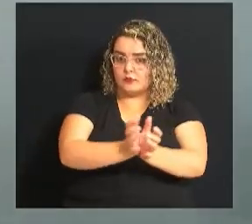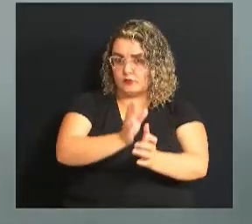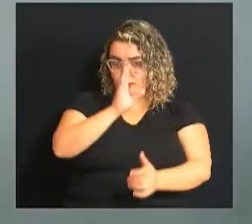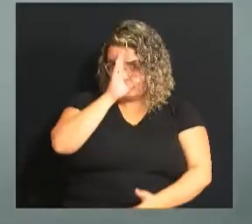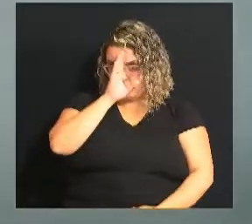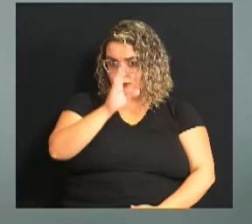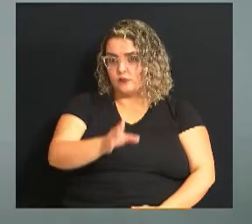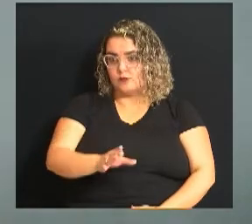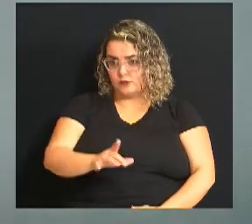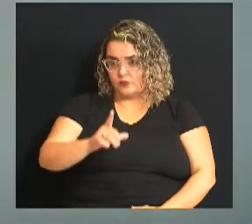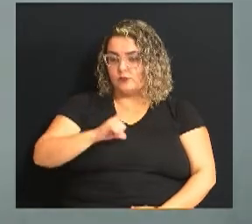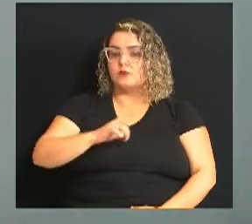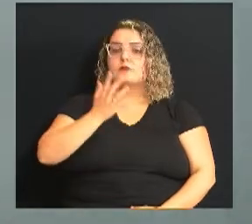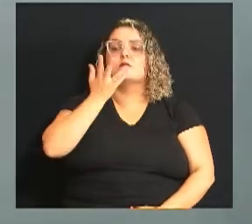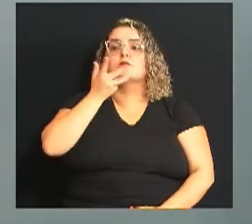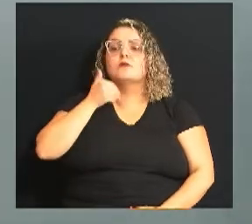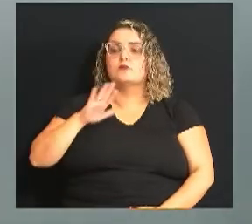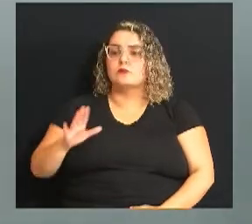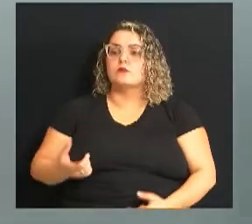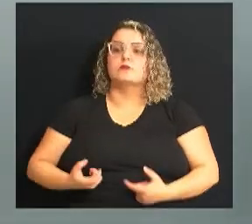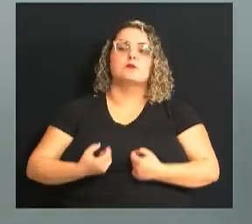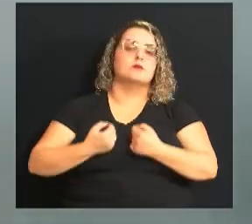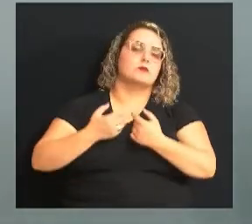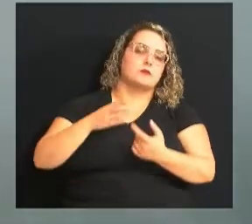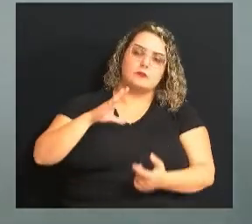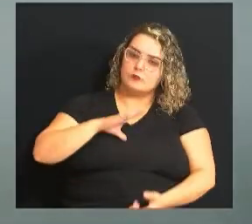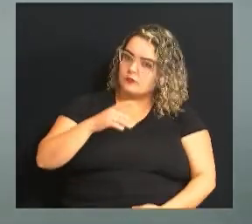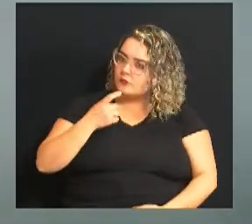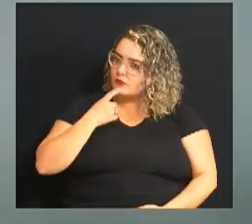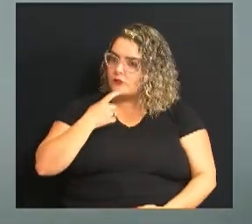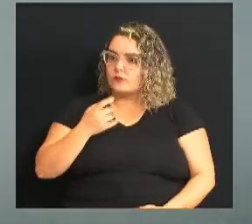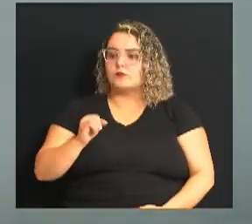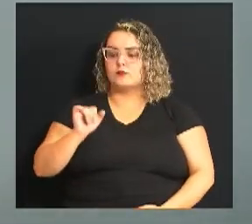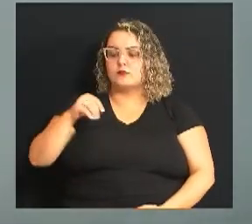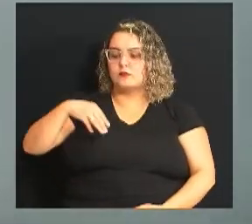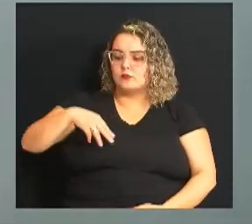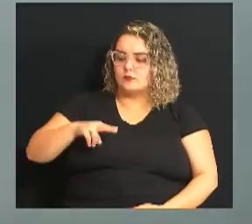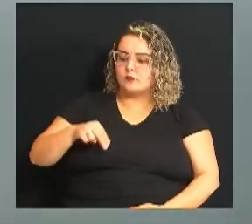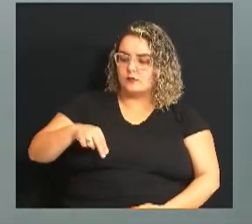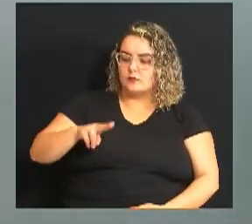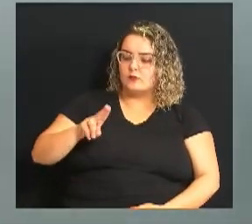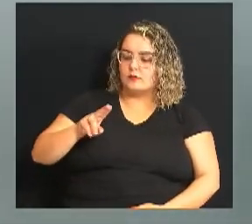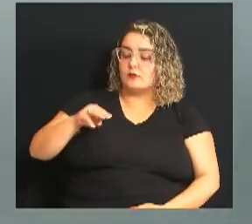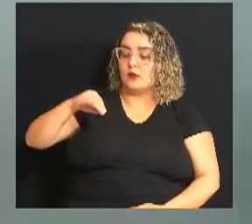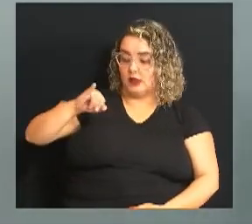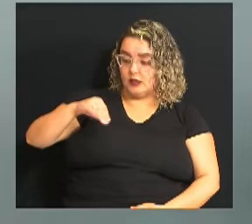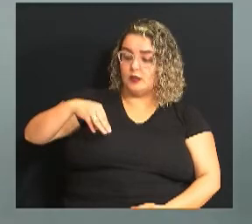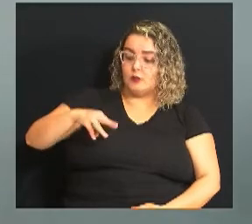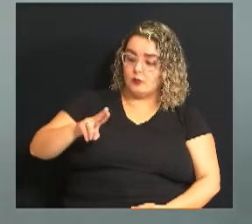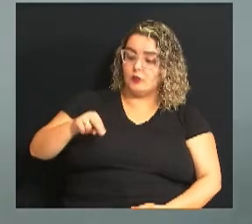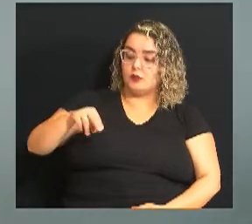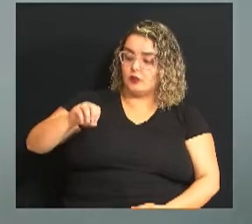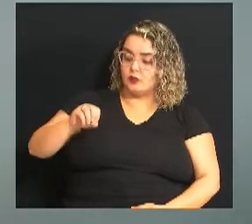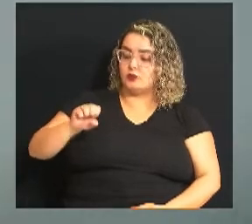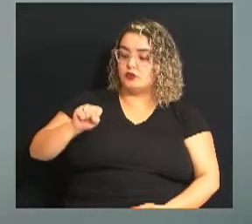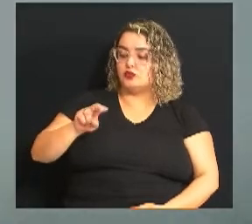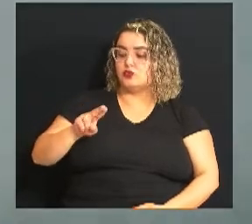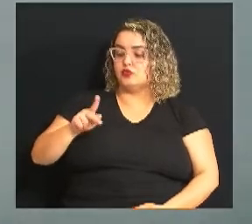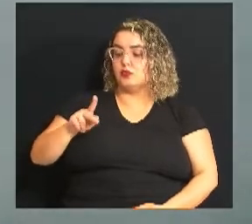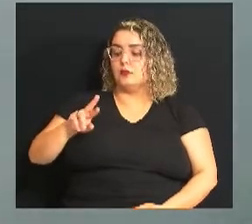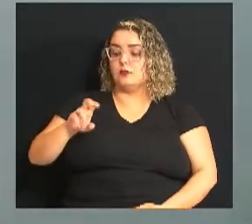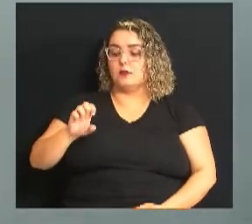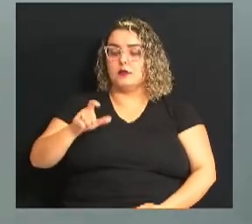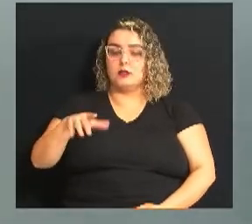Tem criança que tem câncer na cidade, tem criança que tem imunodepressão, essas crianças têm que ser preferenciais para tomar a